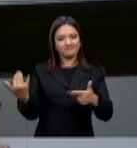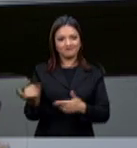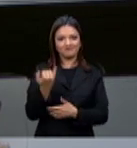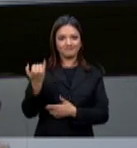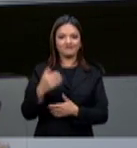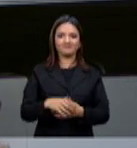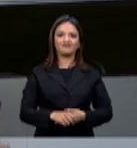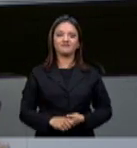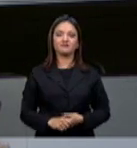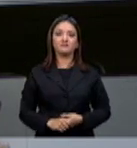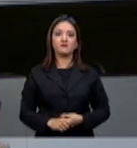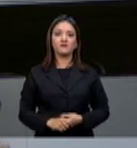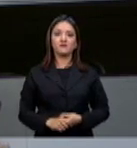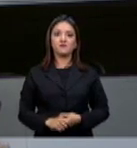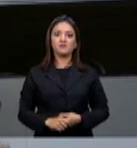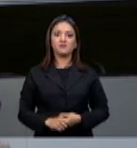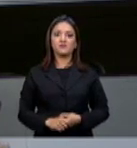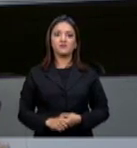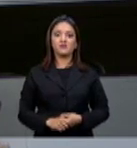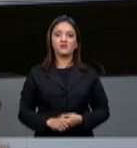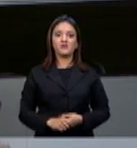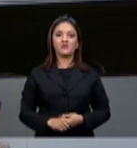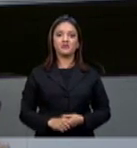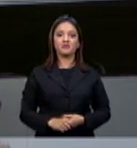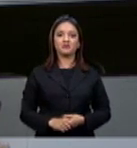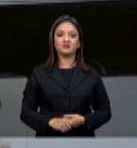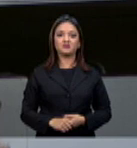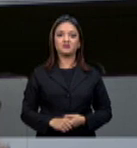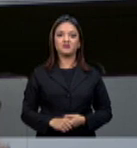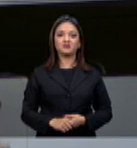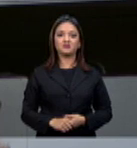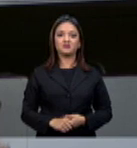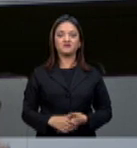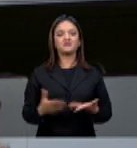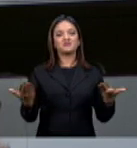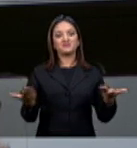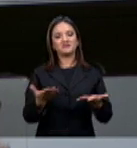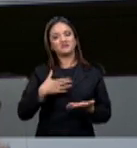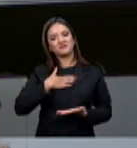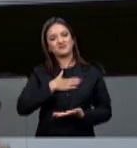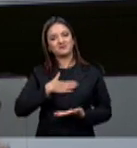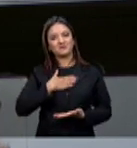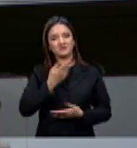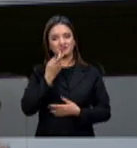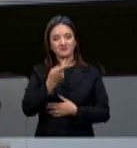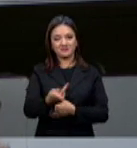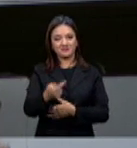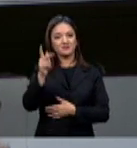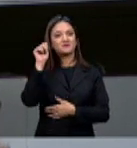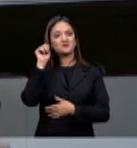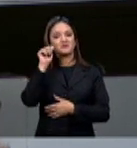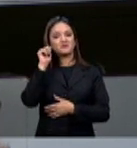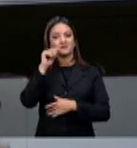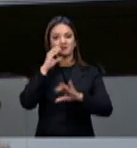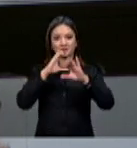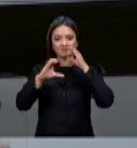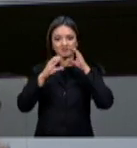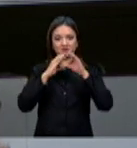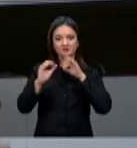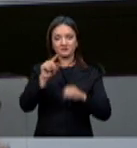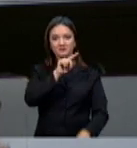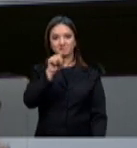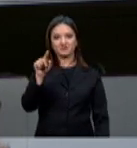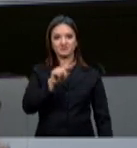para continuarmos, eu quero passar a palavra com muita satisfação à cantora Zélia Duncan, para que nos fale sobre